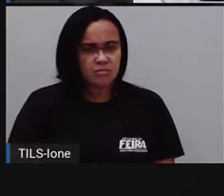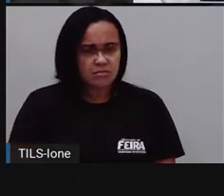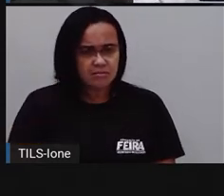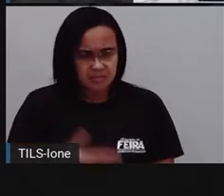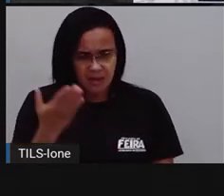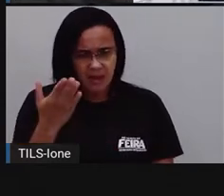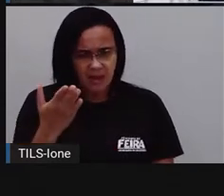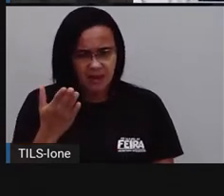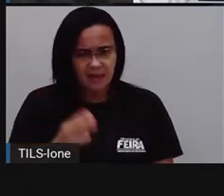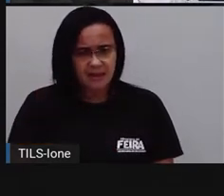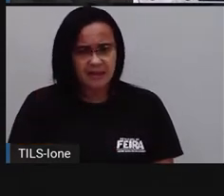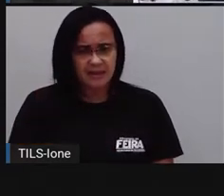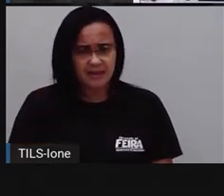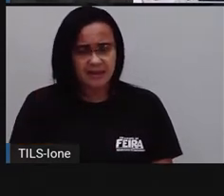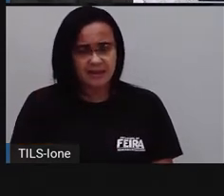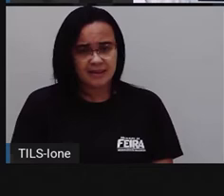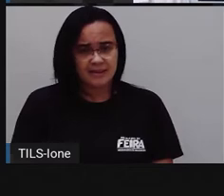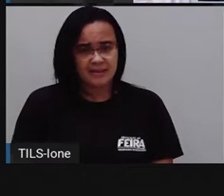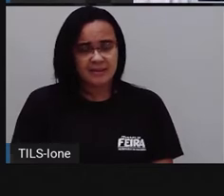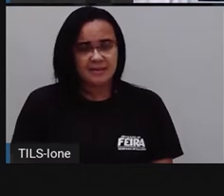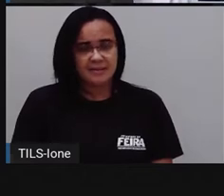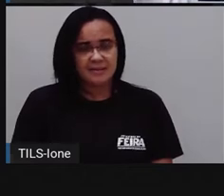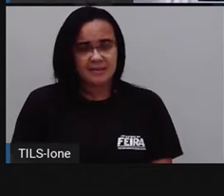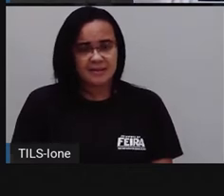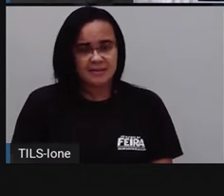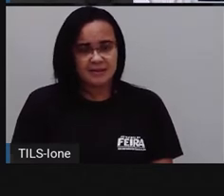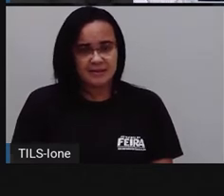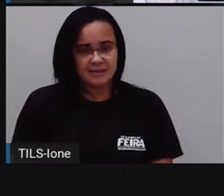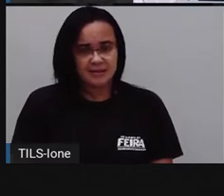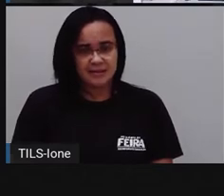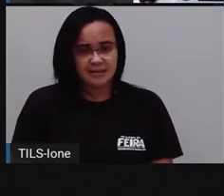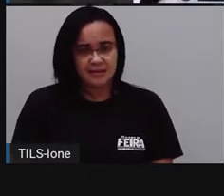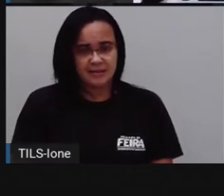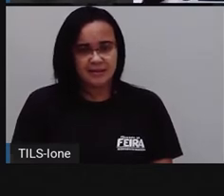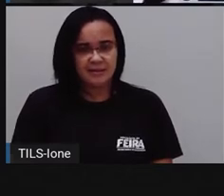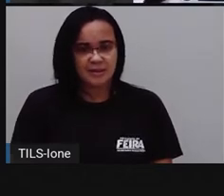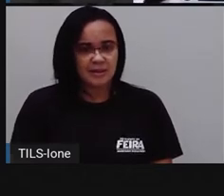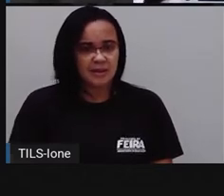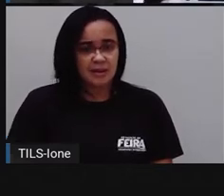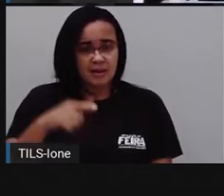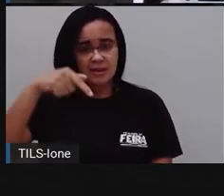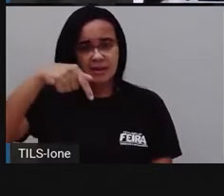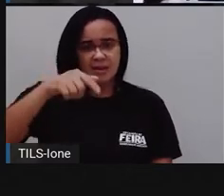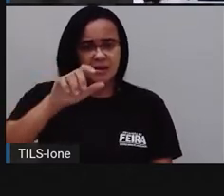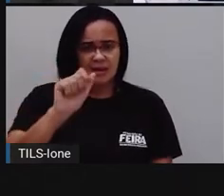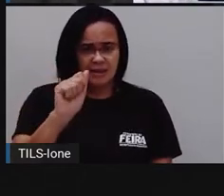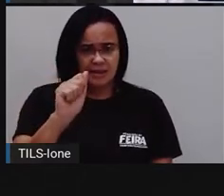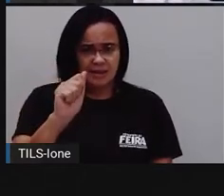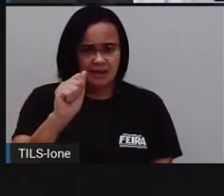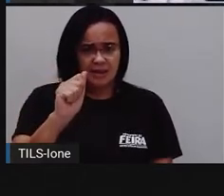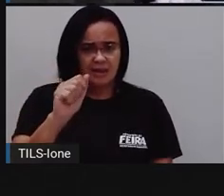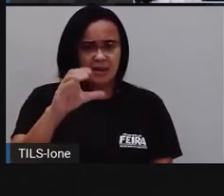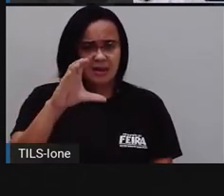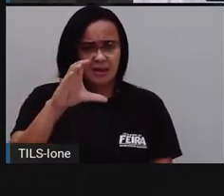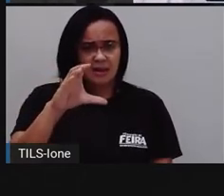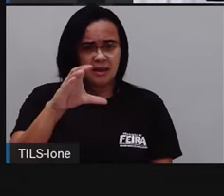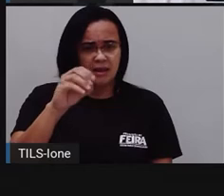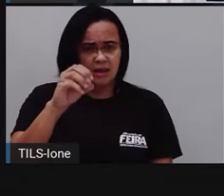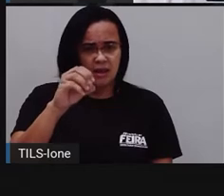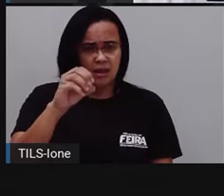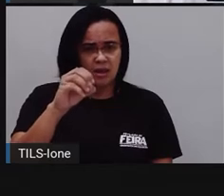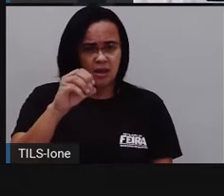Vou escrever aqui para a gente ver, tá? A prova vai testar vocês agora, ó. Cá, tá escrito cá aqui.